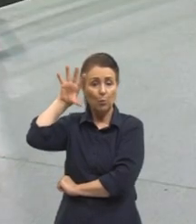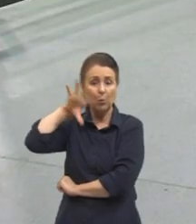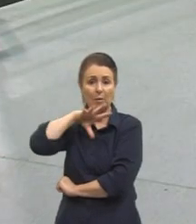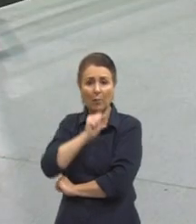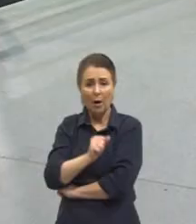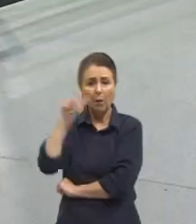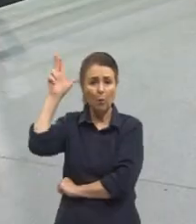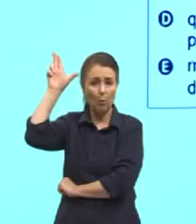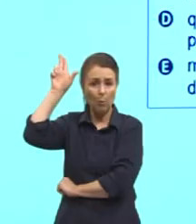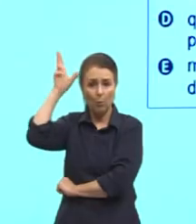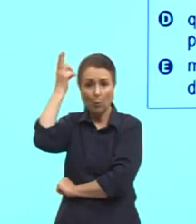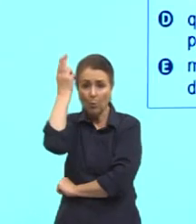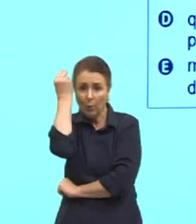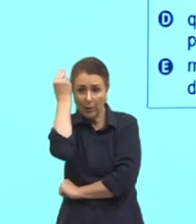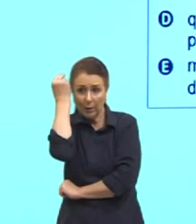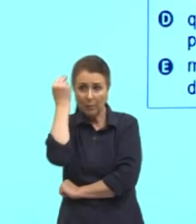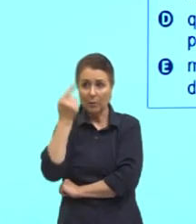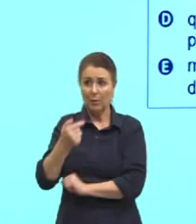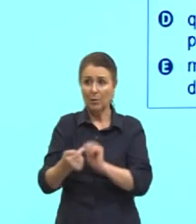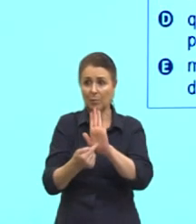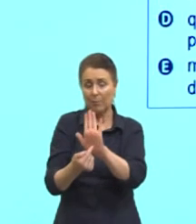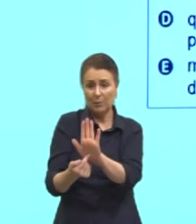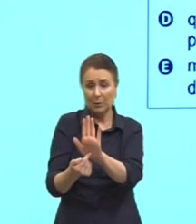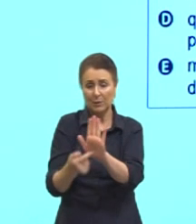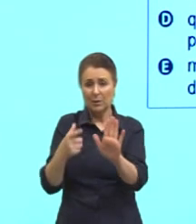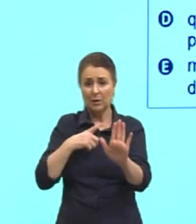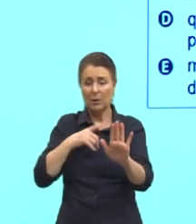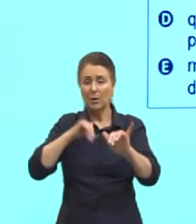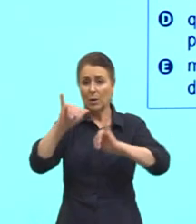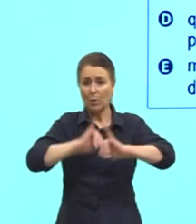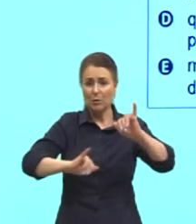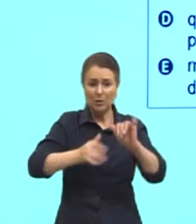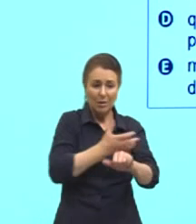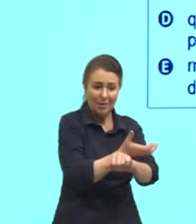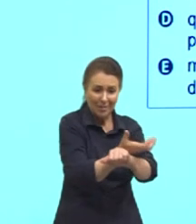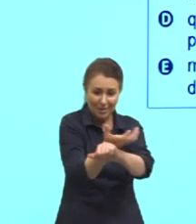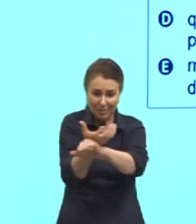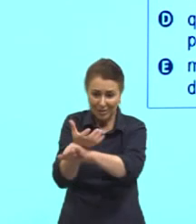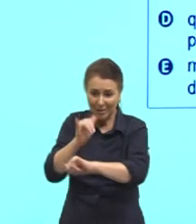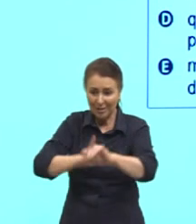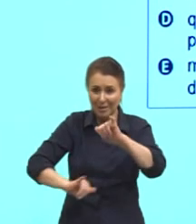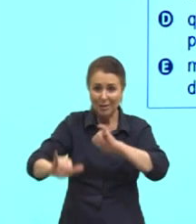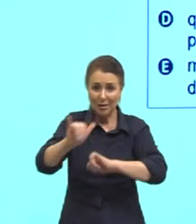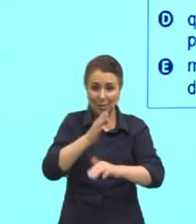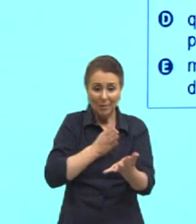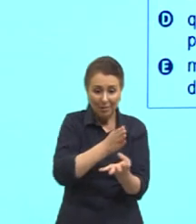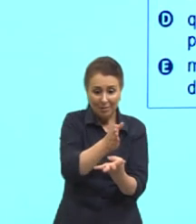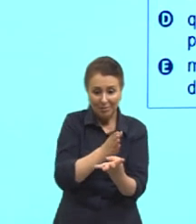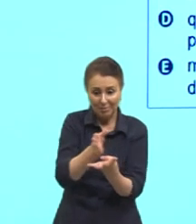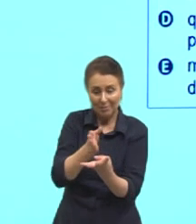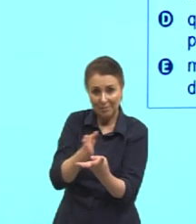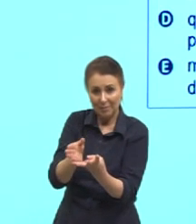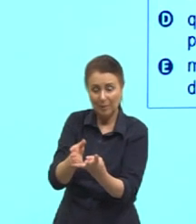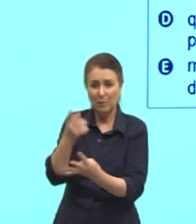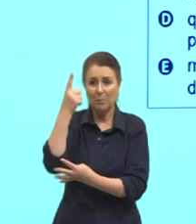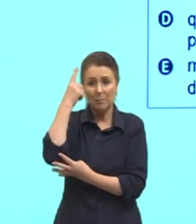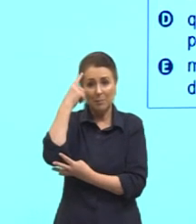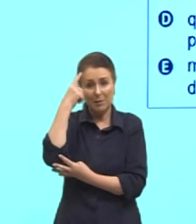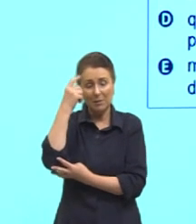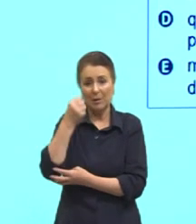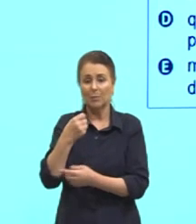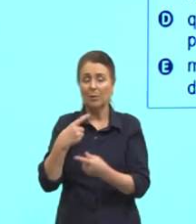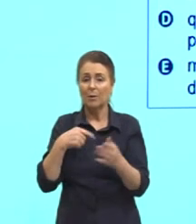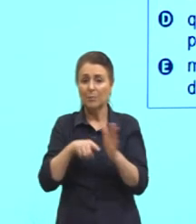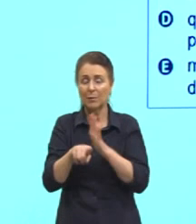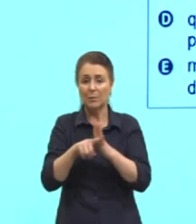só porque a química eu acho que a química vai estar em todos aqueles pontos mas ficou bem pensado essas questões